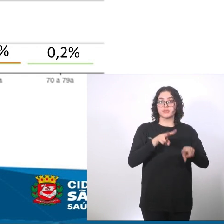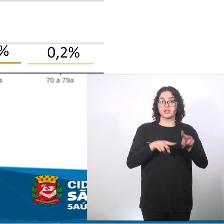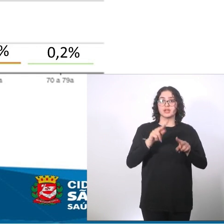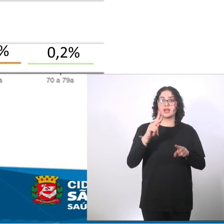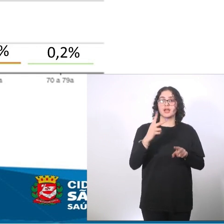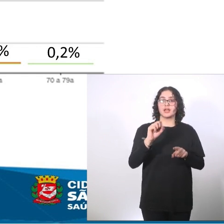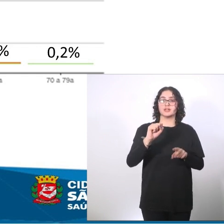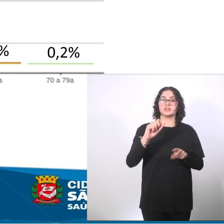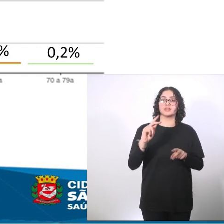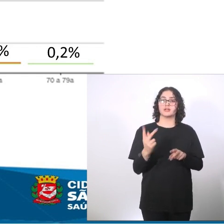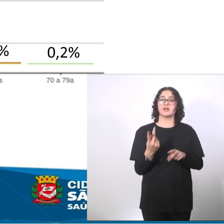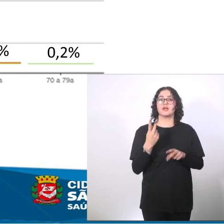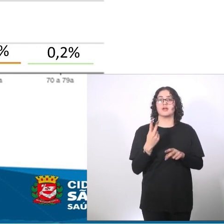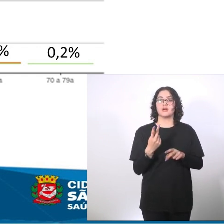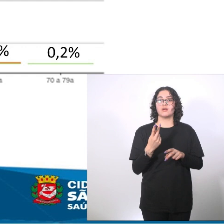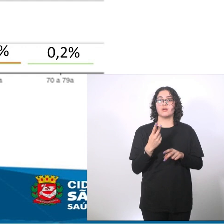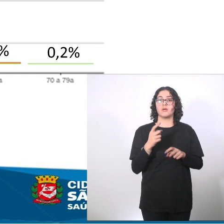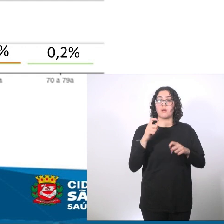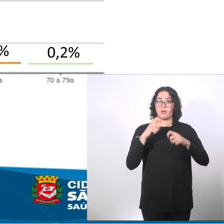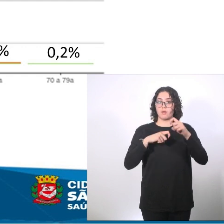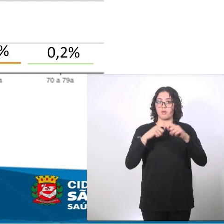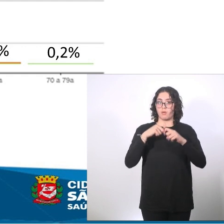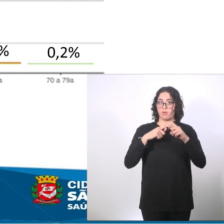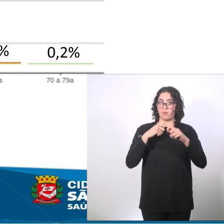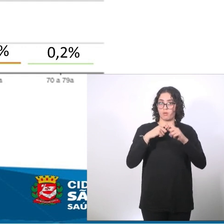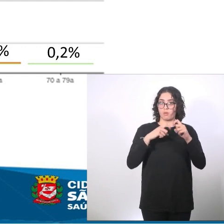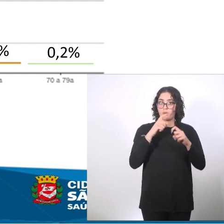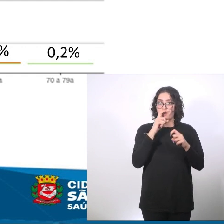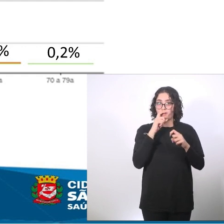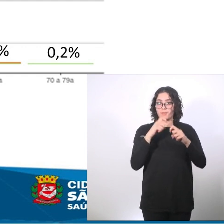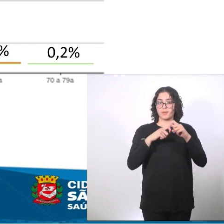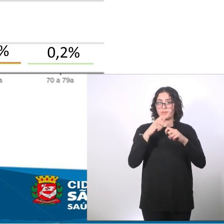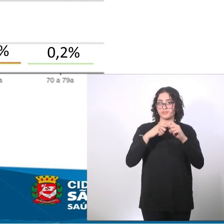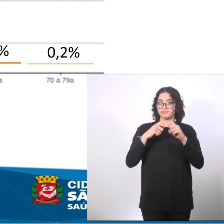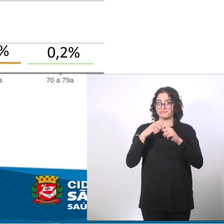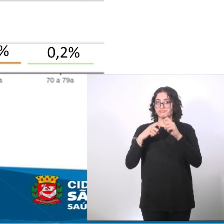HSH, homem que faz sexo com homem, em sua maioria.